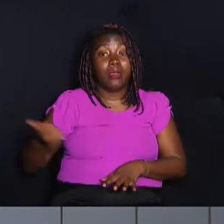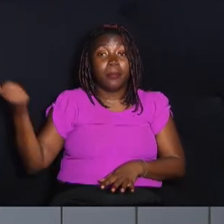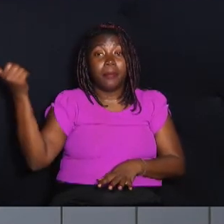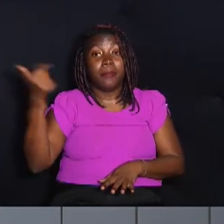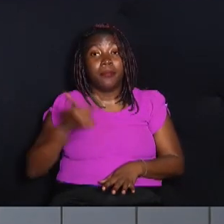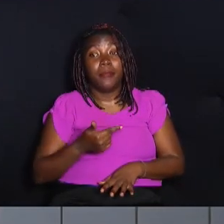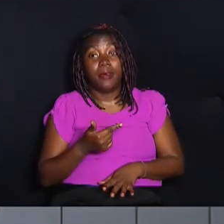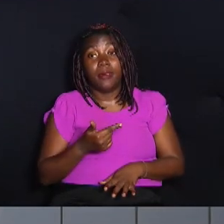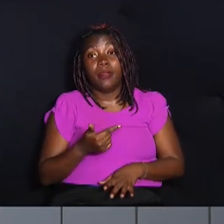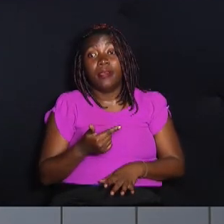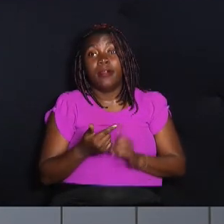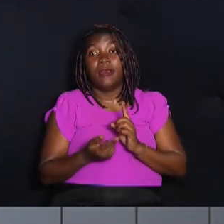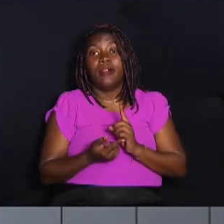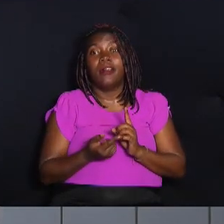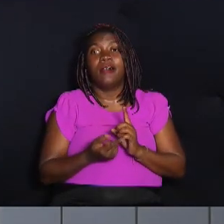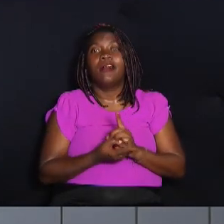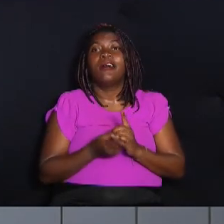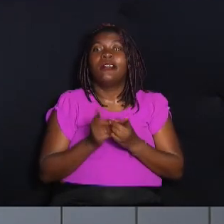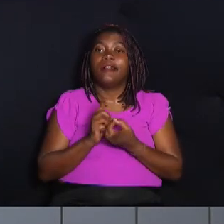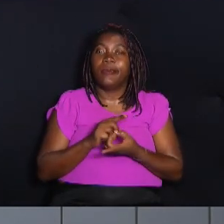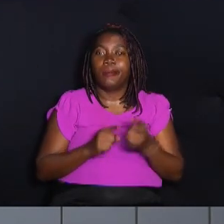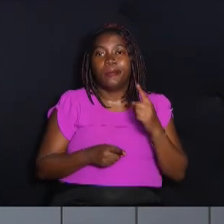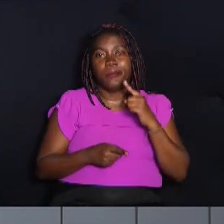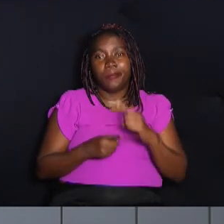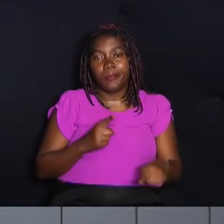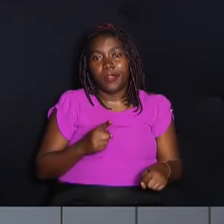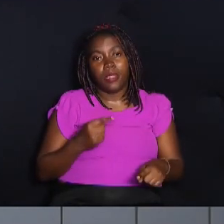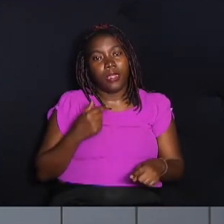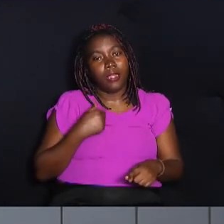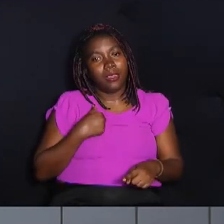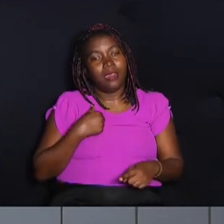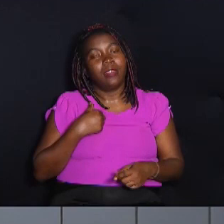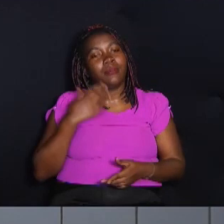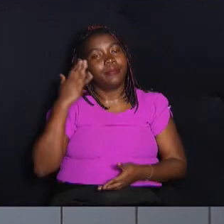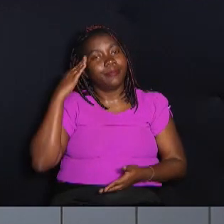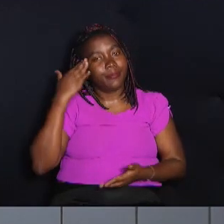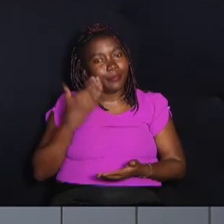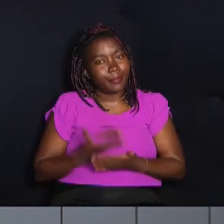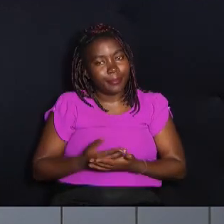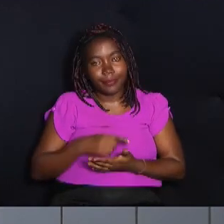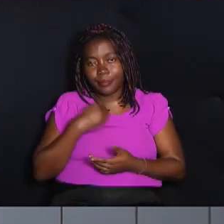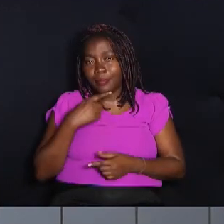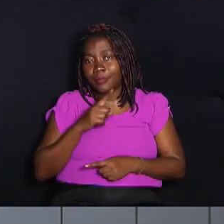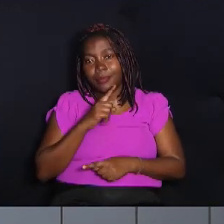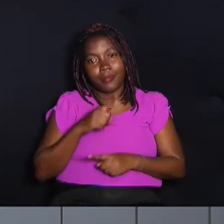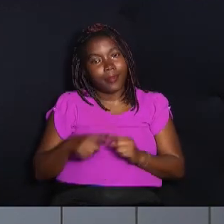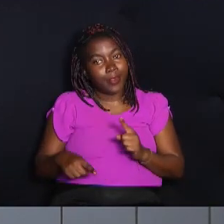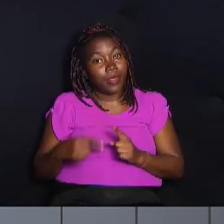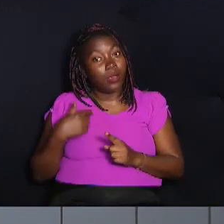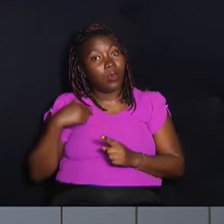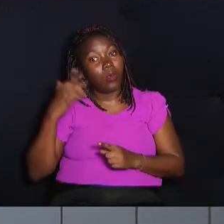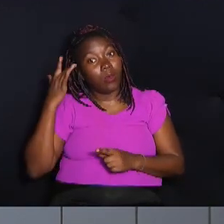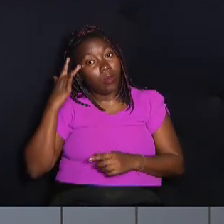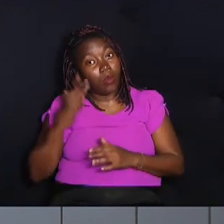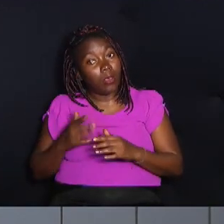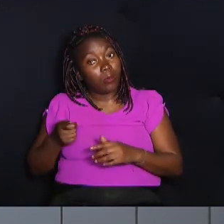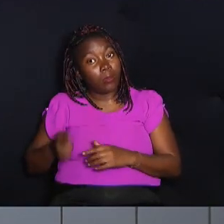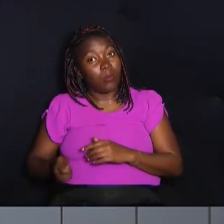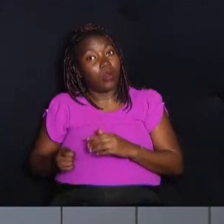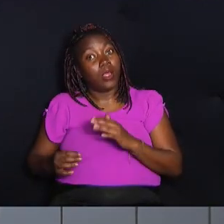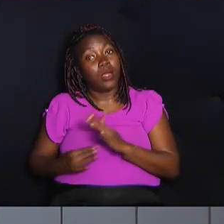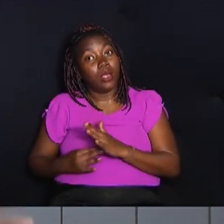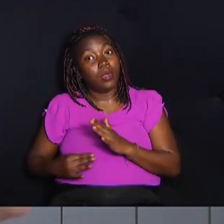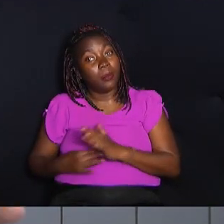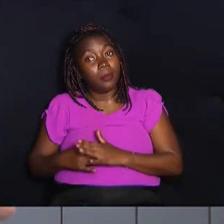ir nesta contramão de proibir. Eu estou convencido que nós não vamos conseguir proibir. Não. Eu acho que estabelecer limites, sim. Tá.